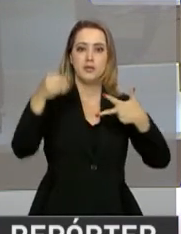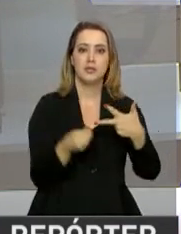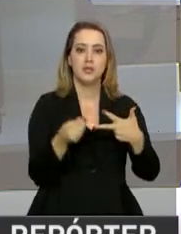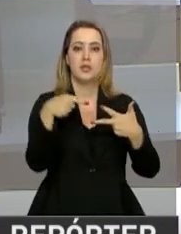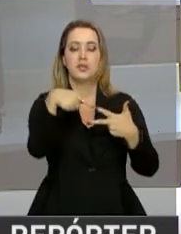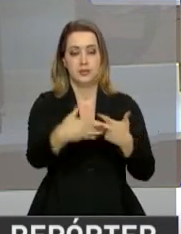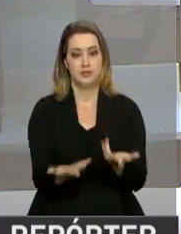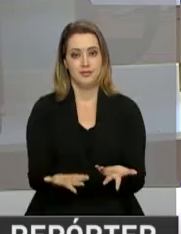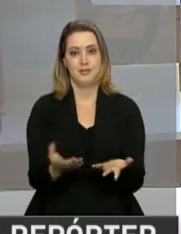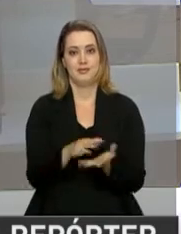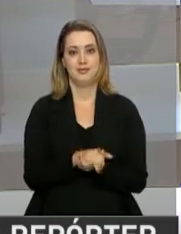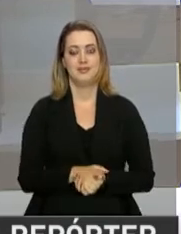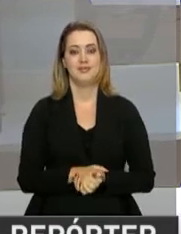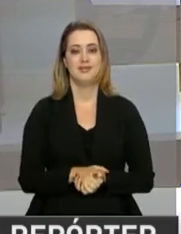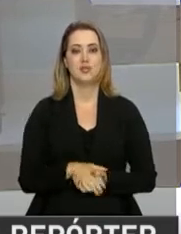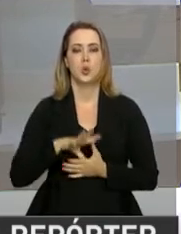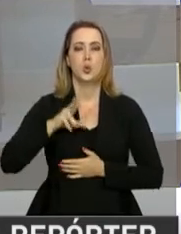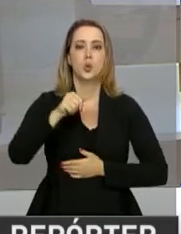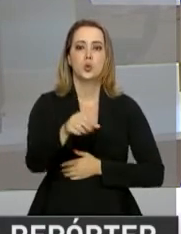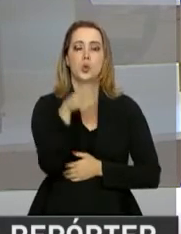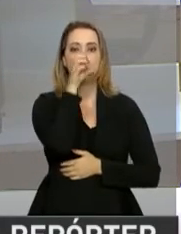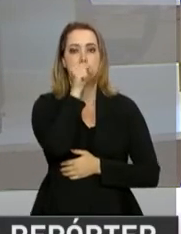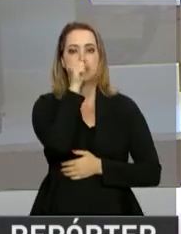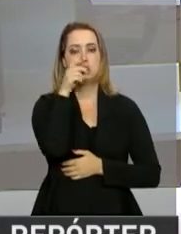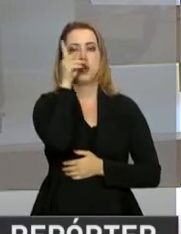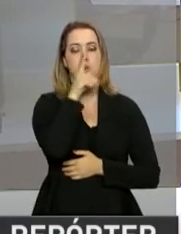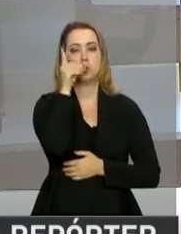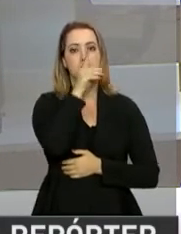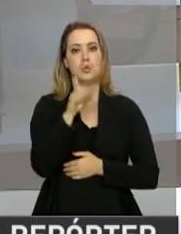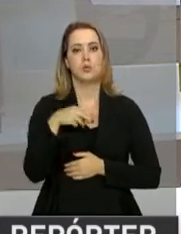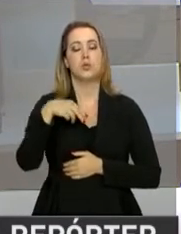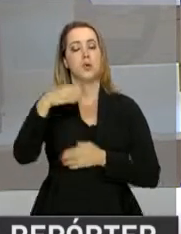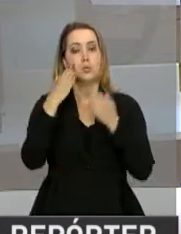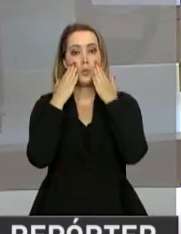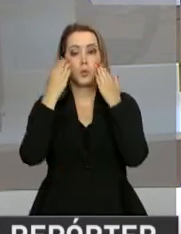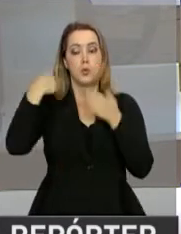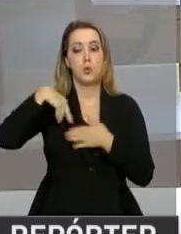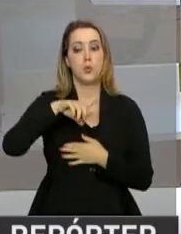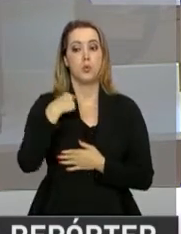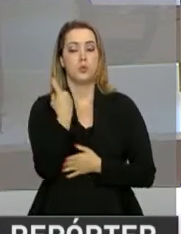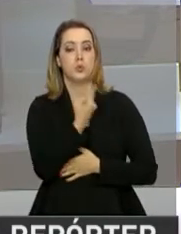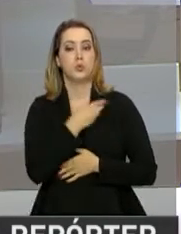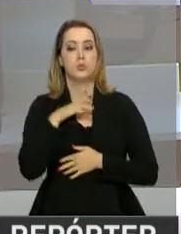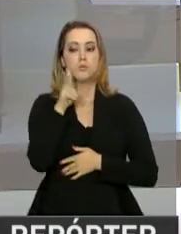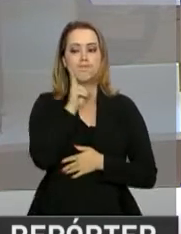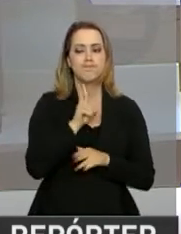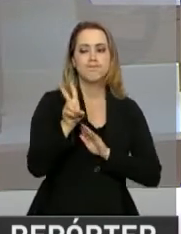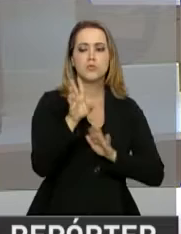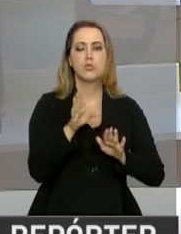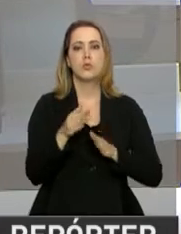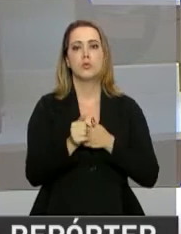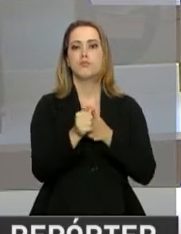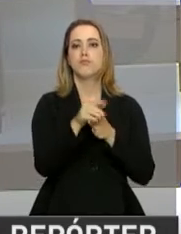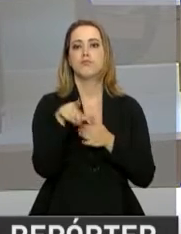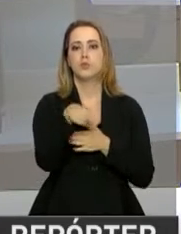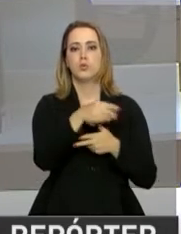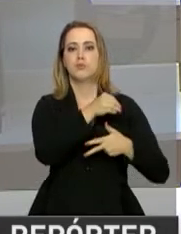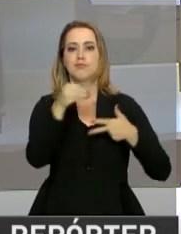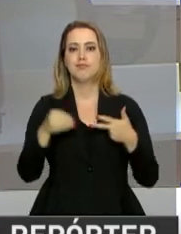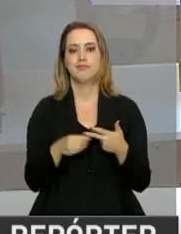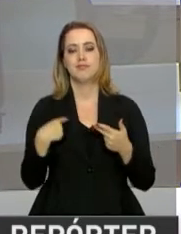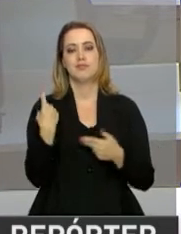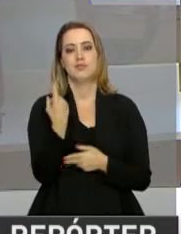Exame Nacional do Ensino Médio. Durante todo o final de semana, a NBR vai acompanhar a movimentação do Enem, acompanha a nossa programação. A